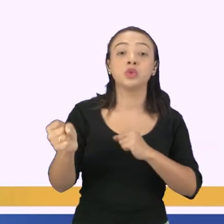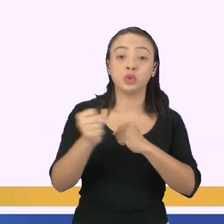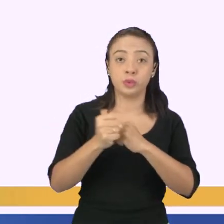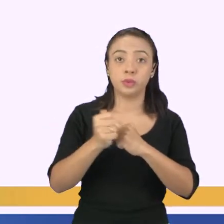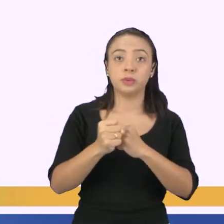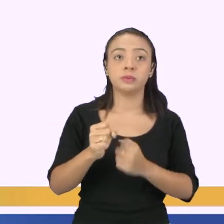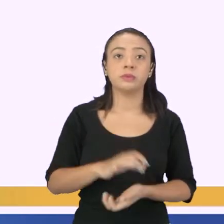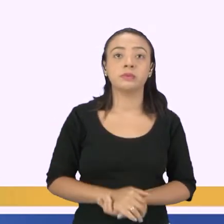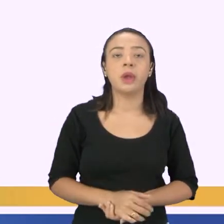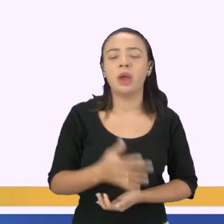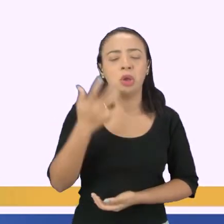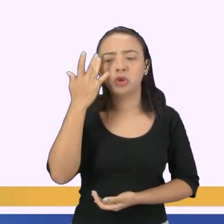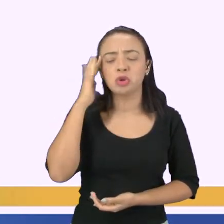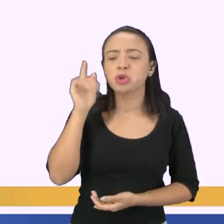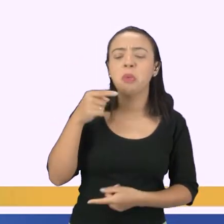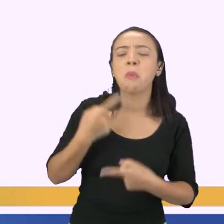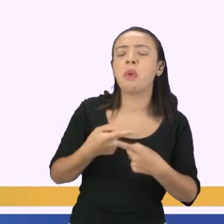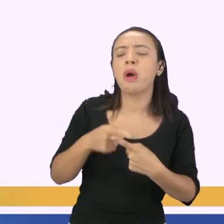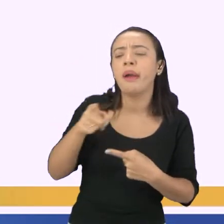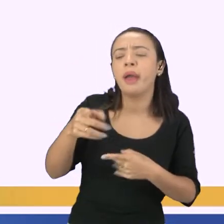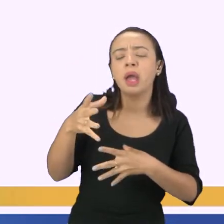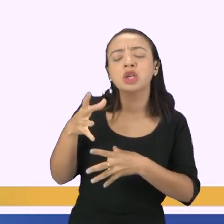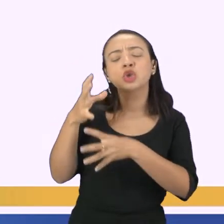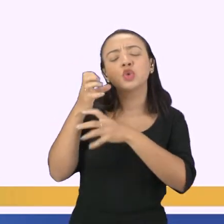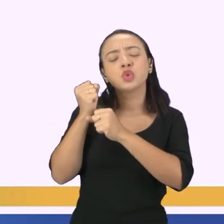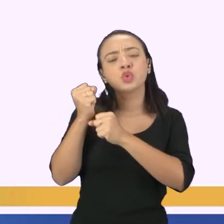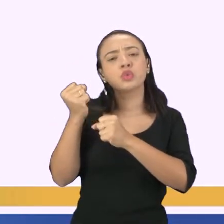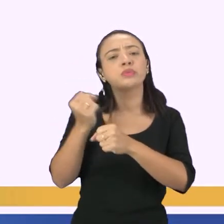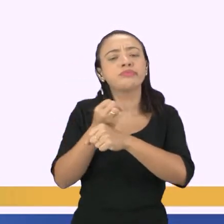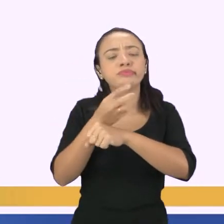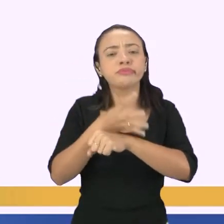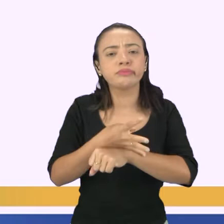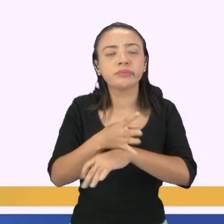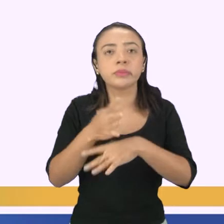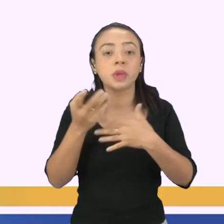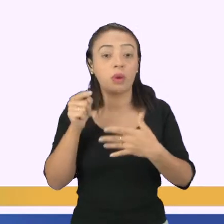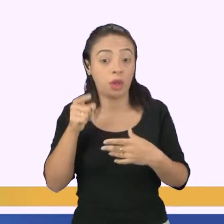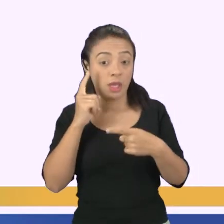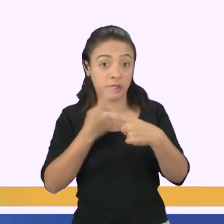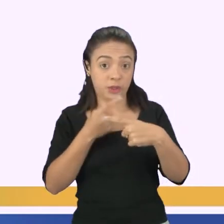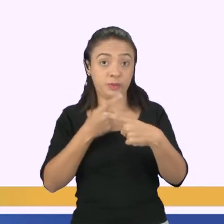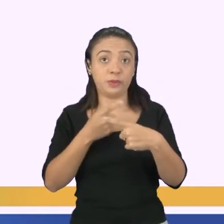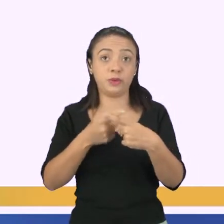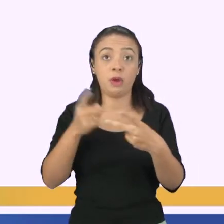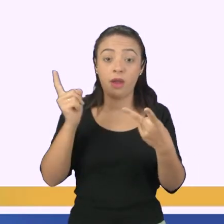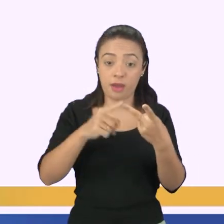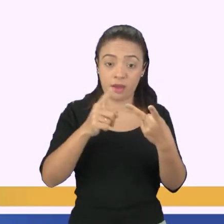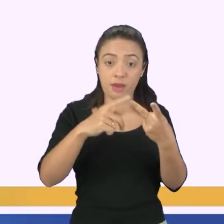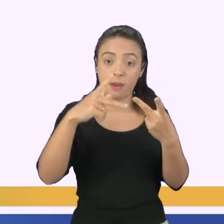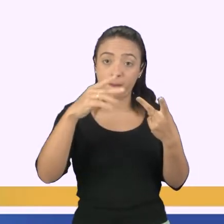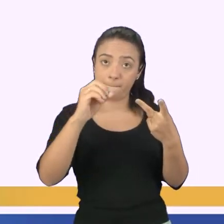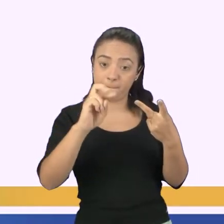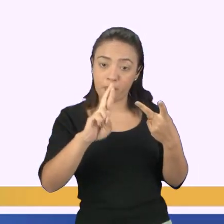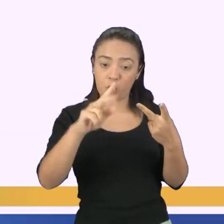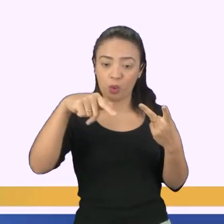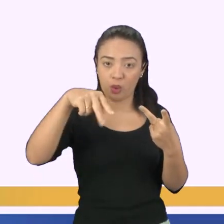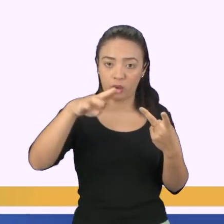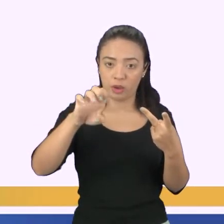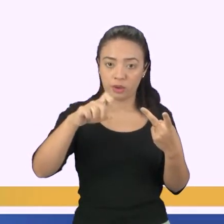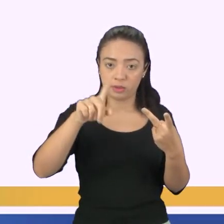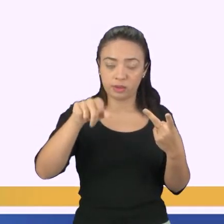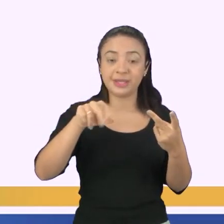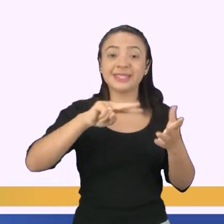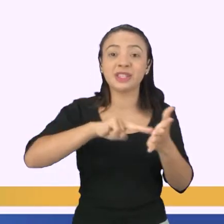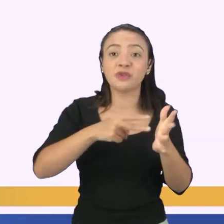dele ter dormido cedo. Então, esse porquê, ele já é como se fosse um motivo, ou seja, eu não entendi o